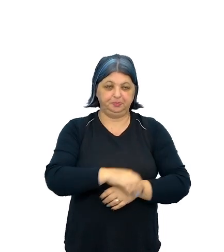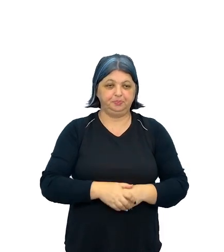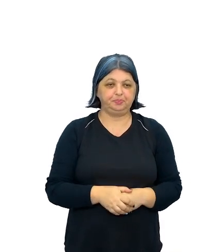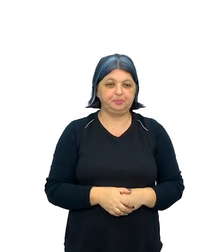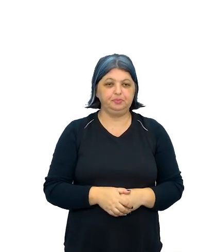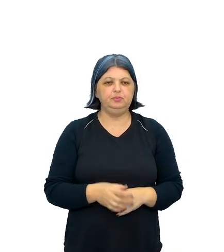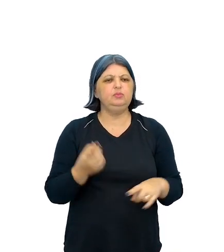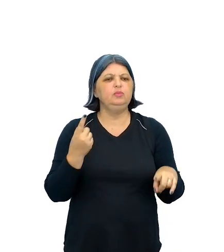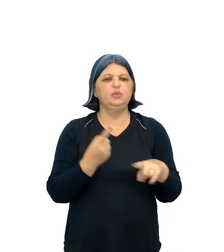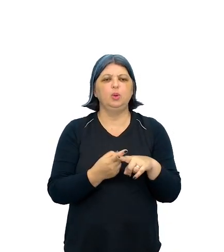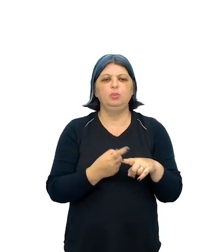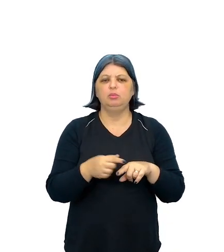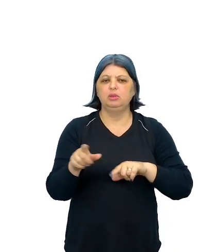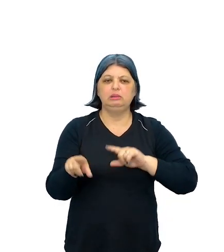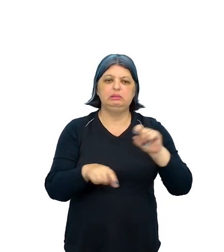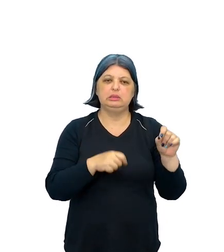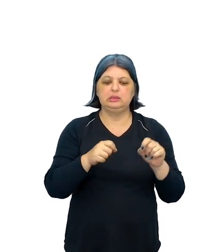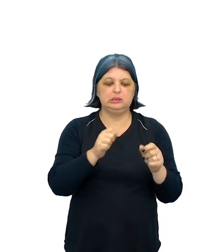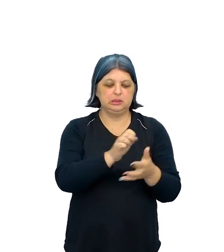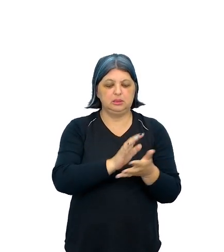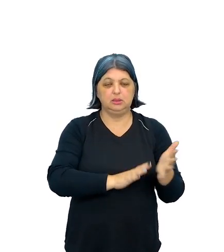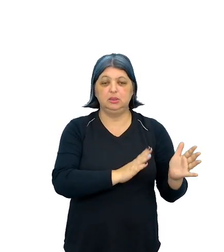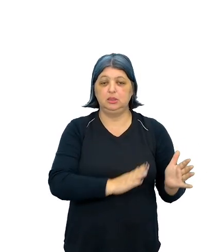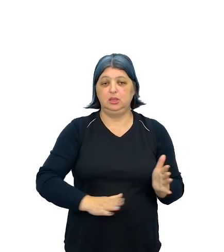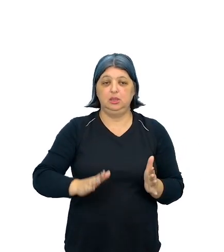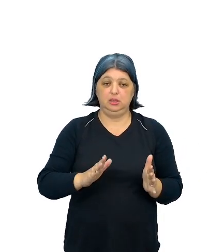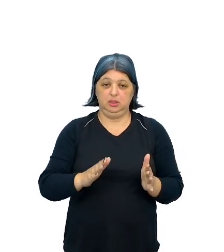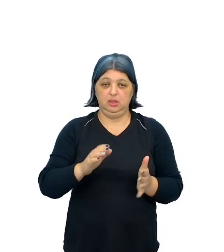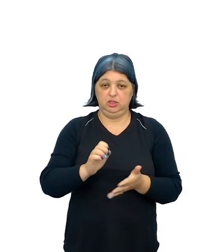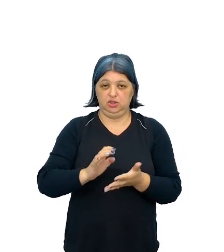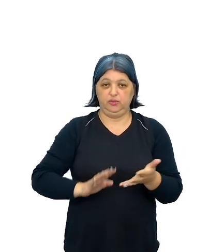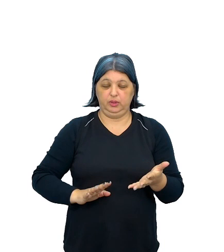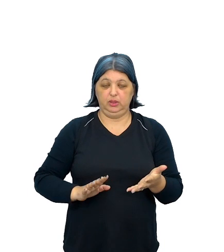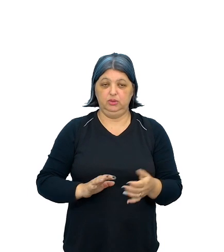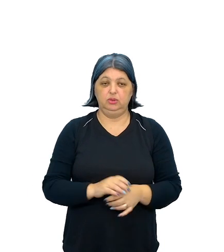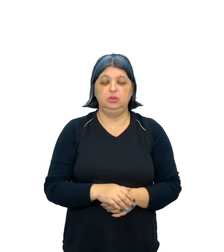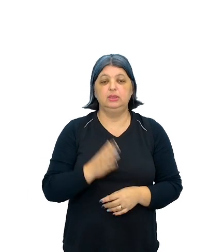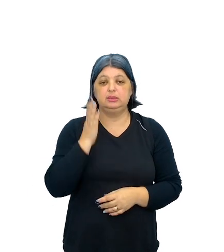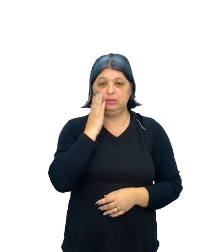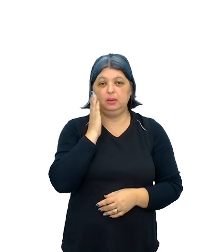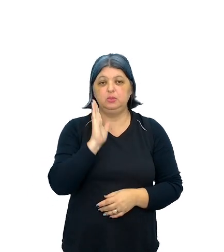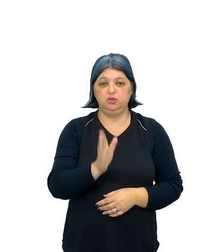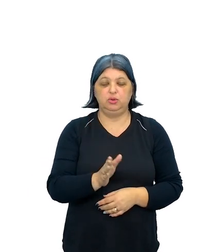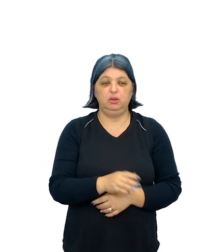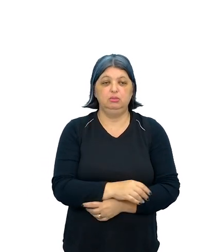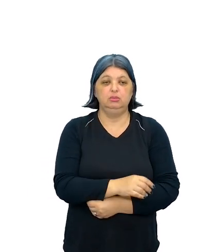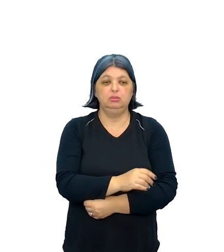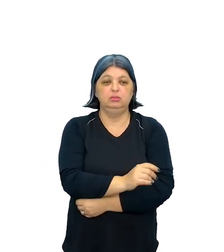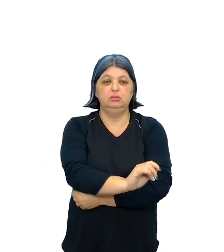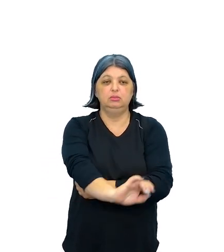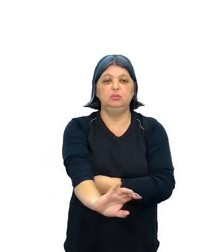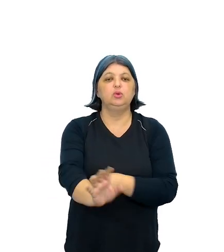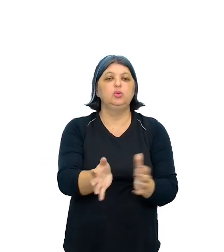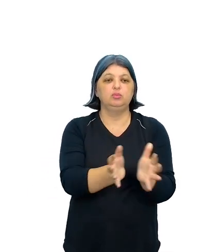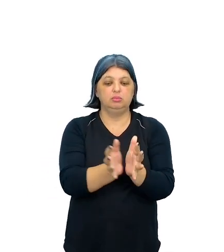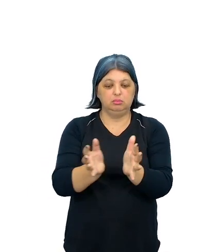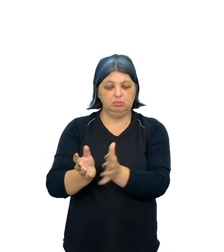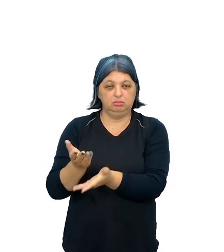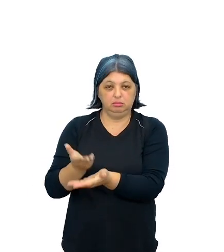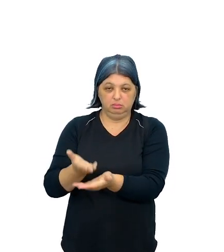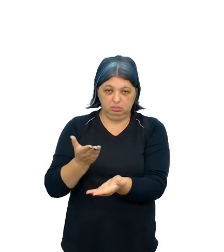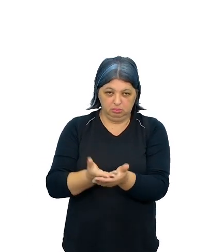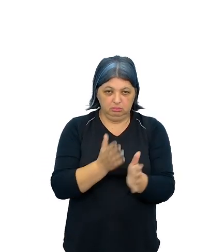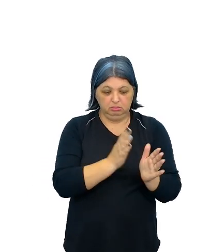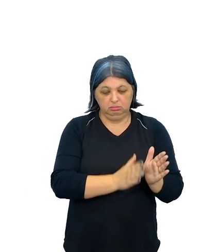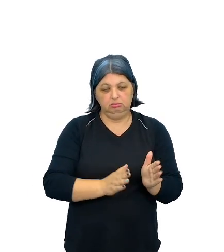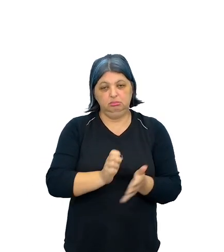que selecionados da sequência de atividades? Porque, como sabemos, o conjunto de aulas, tanto da